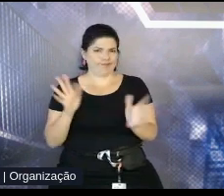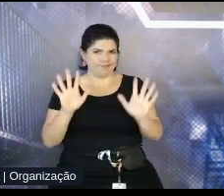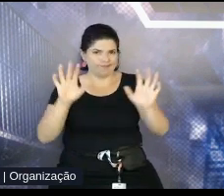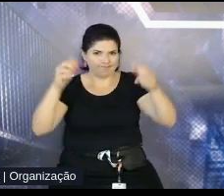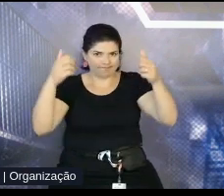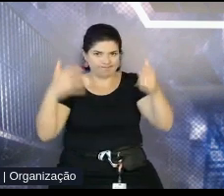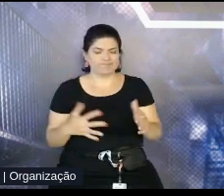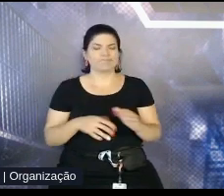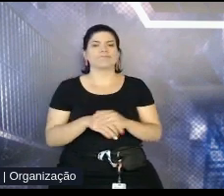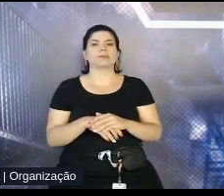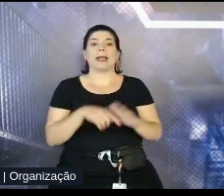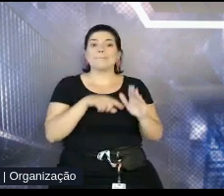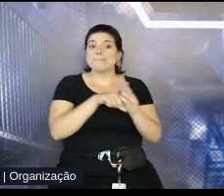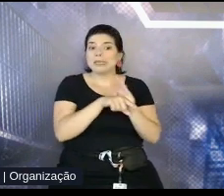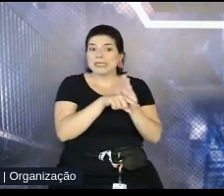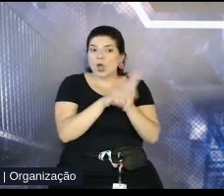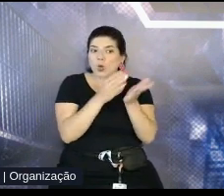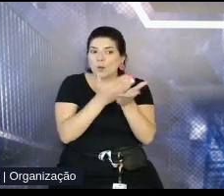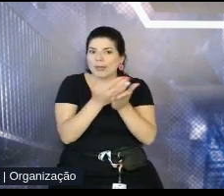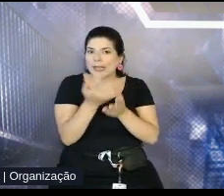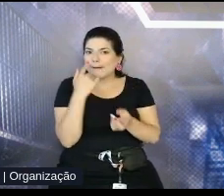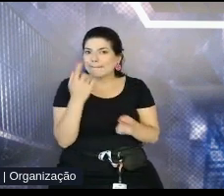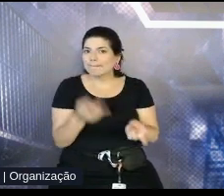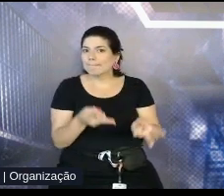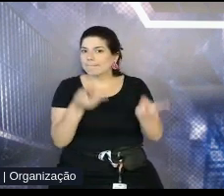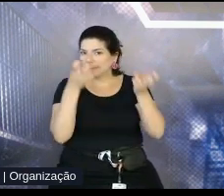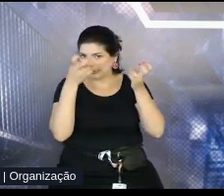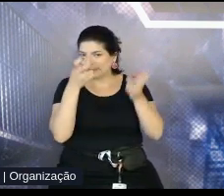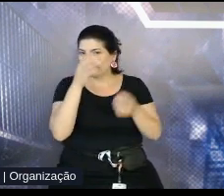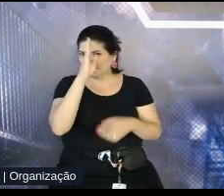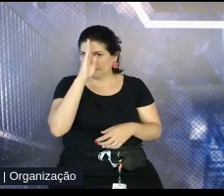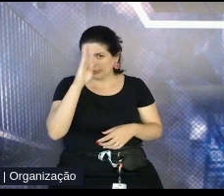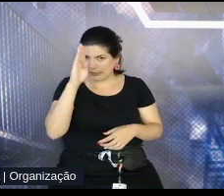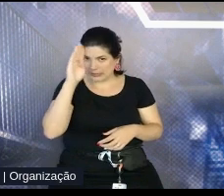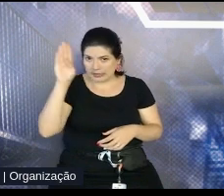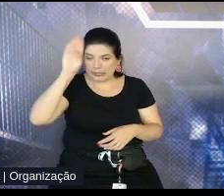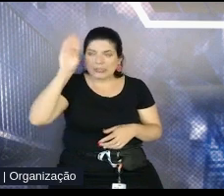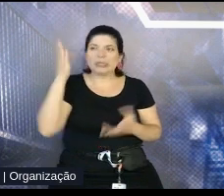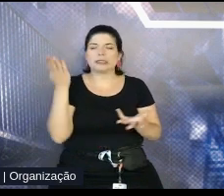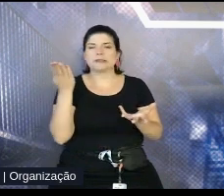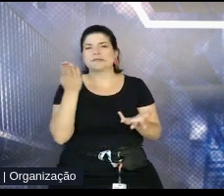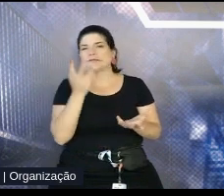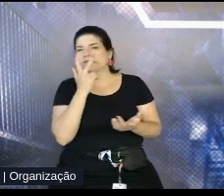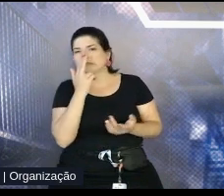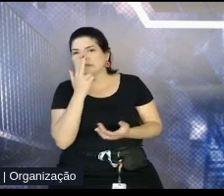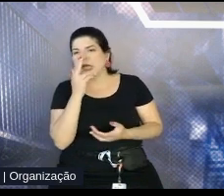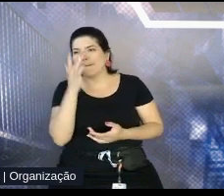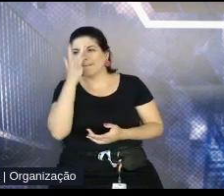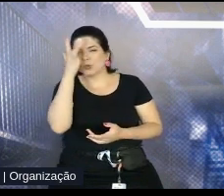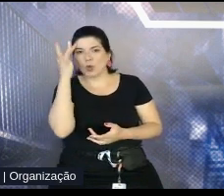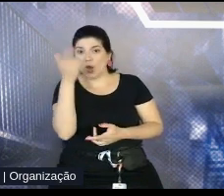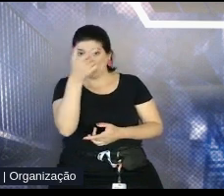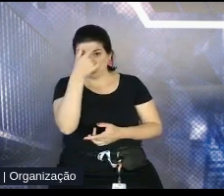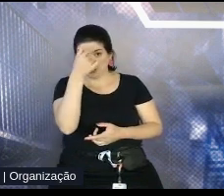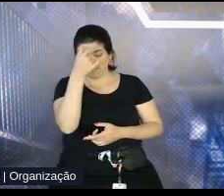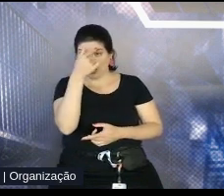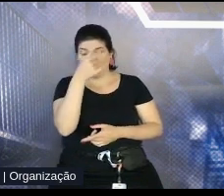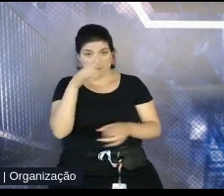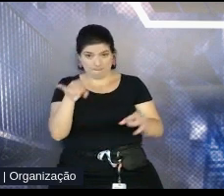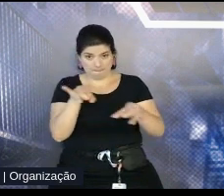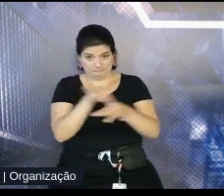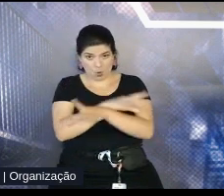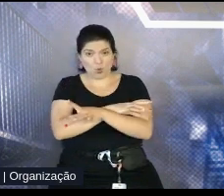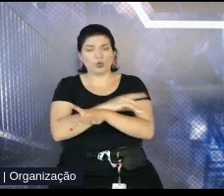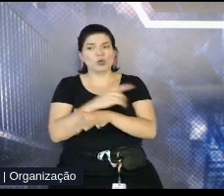pesquisa, conseguiu perceber isso. Academicamente, aparentemente, as pessoas saem da universidade sem ter tido